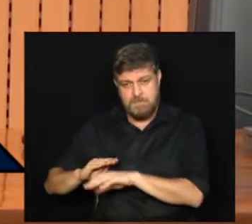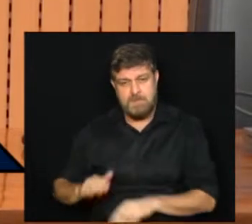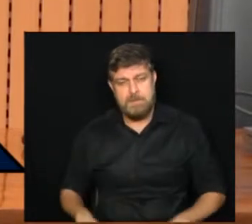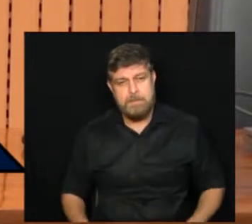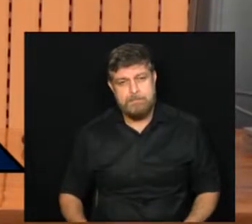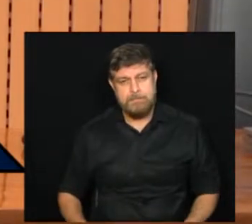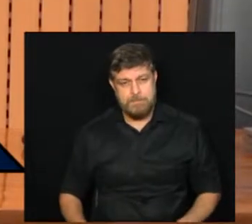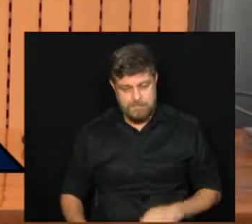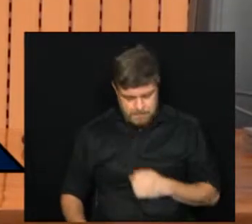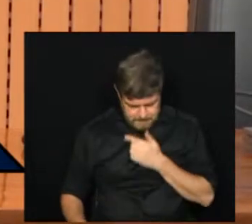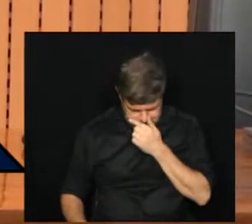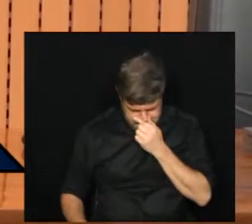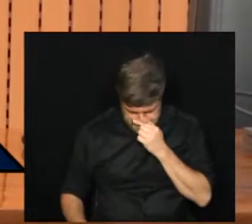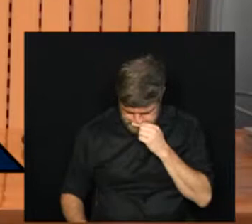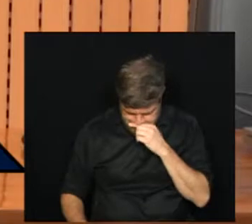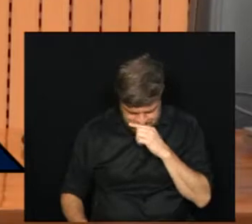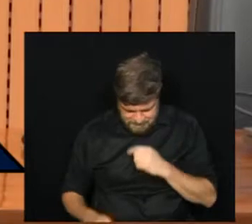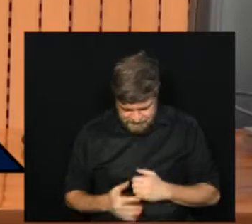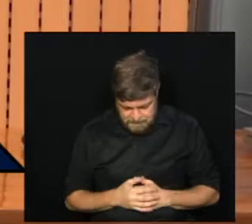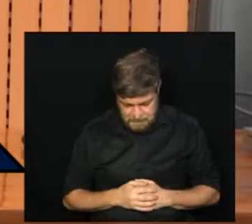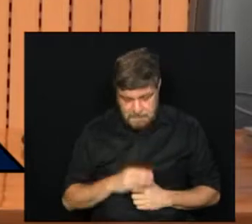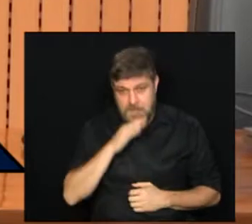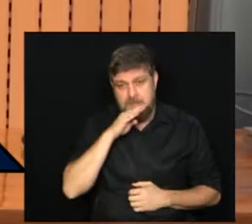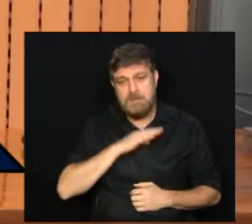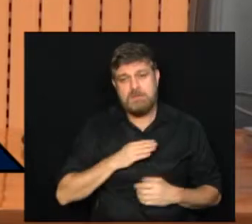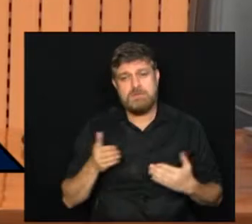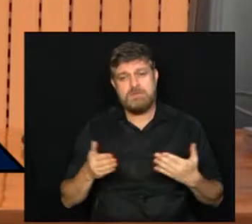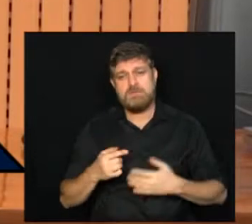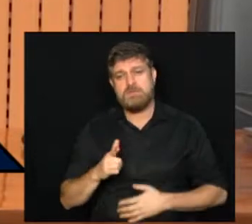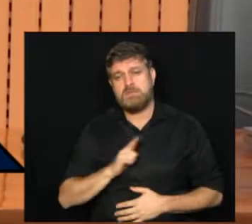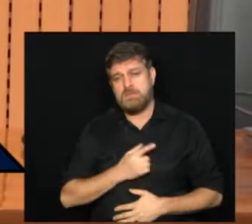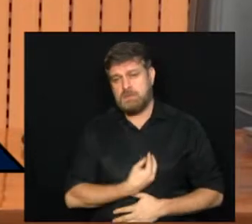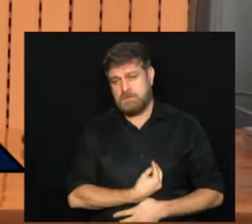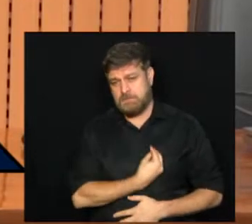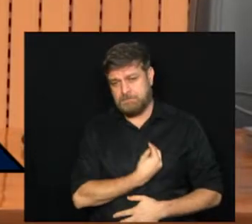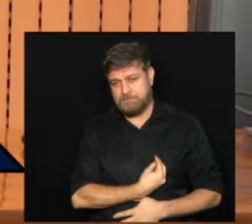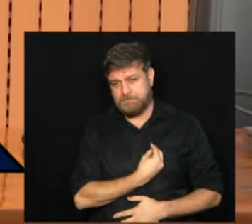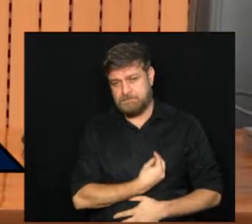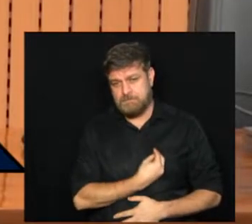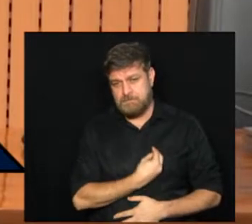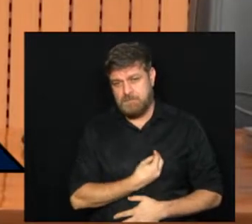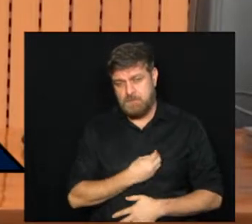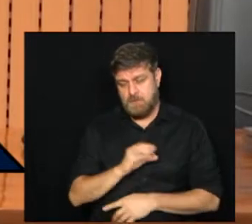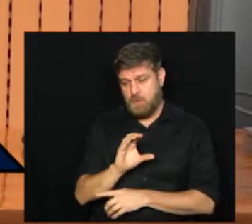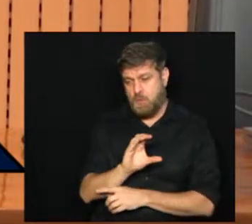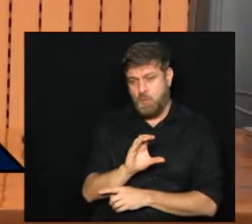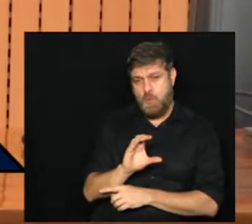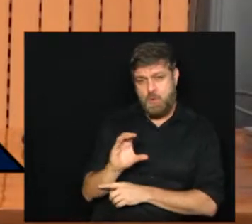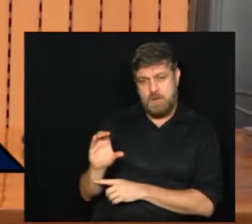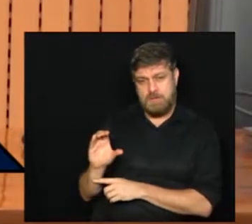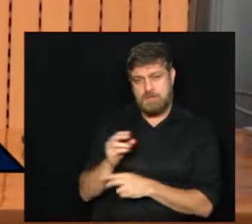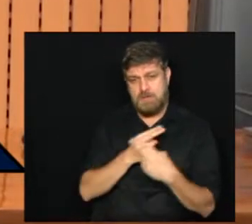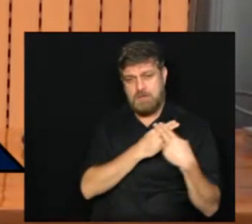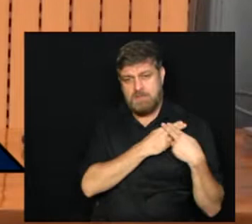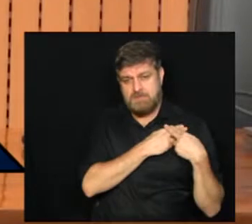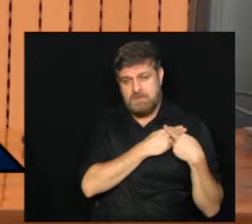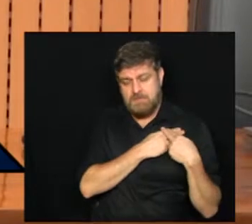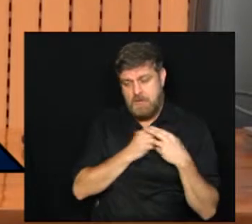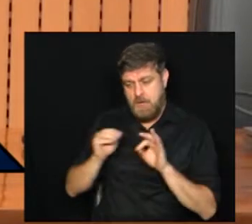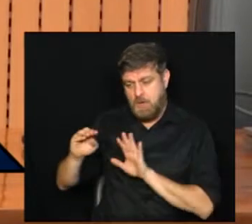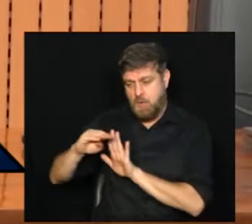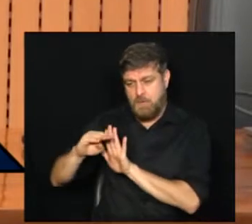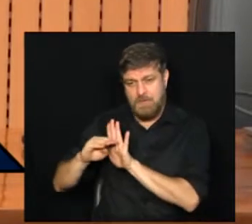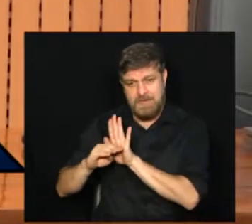233546. Nesta tarde, a gente recebe aqui o coordenador do programa Primeira Infância, Tiago